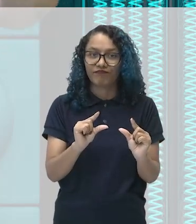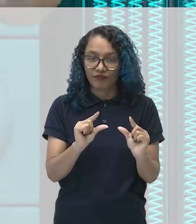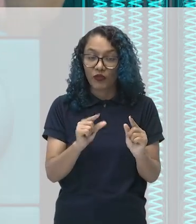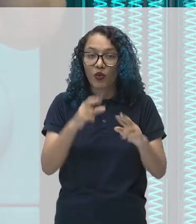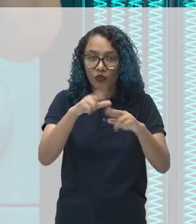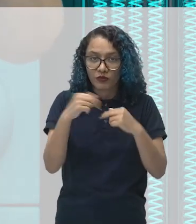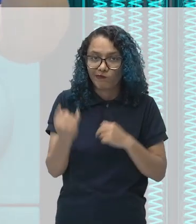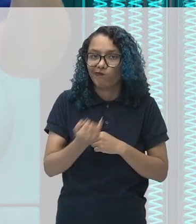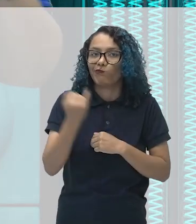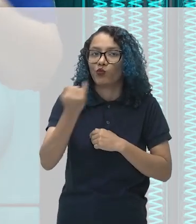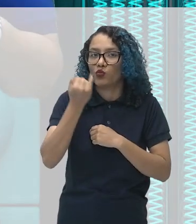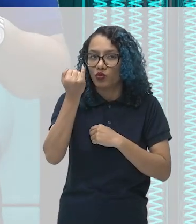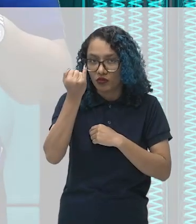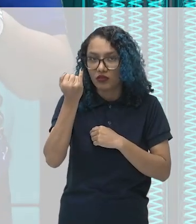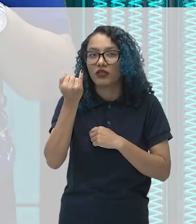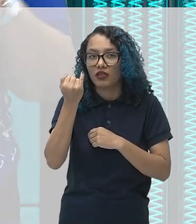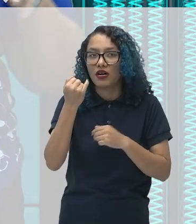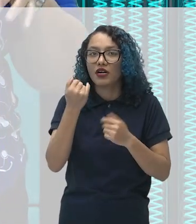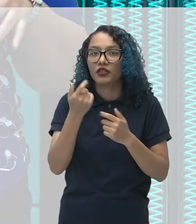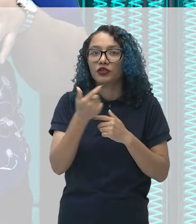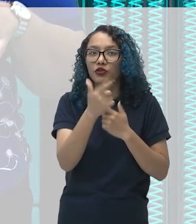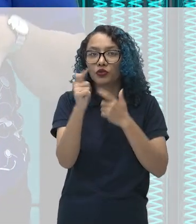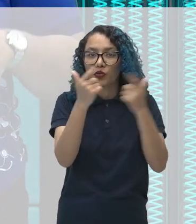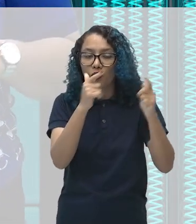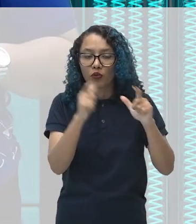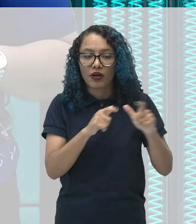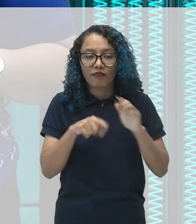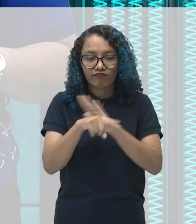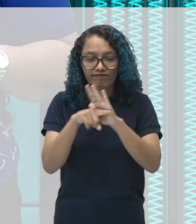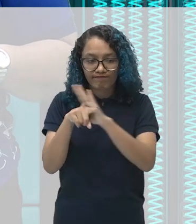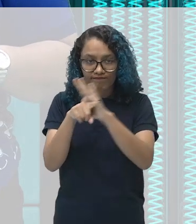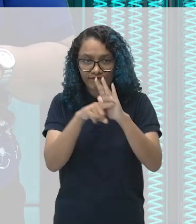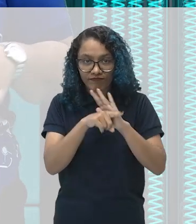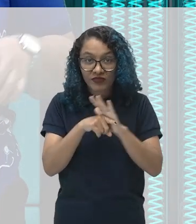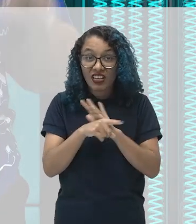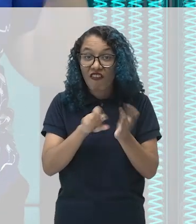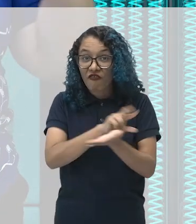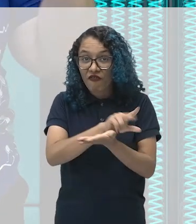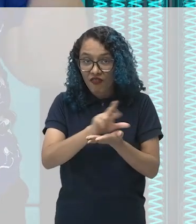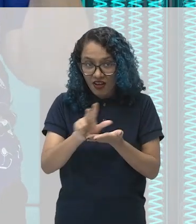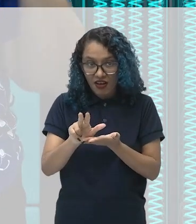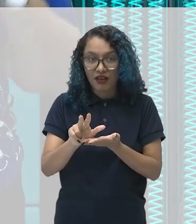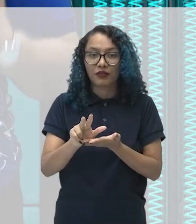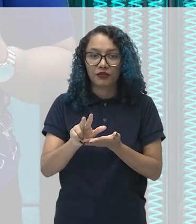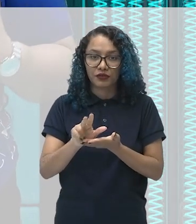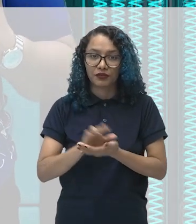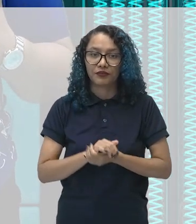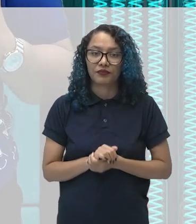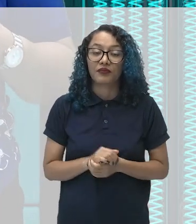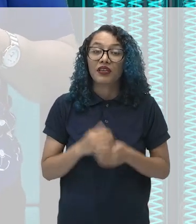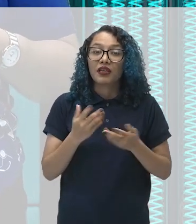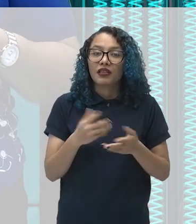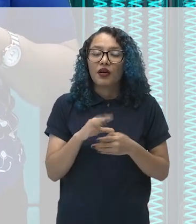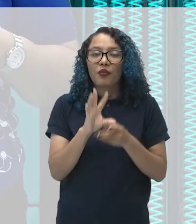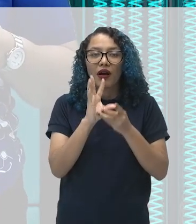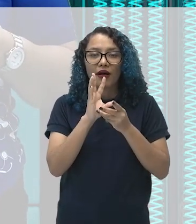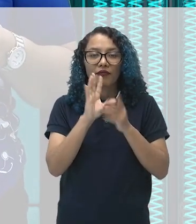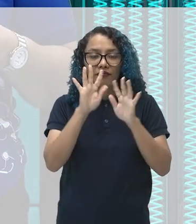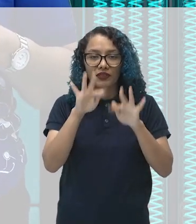importante pesquisar em diferentes fontes, especialmente as fontes citadas. E para finalizar essa questão